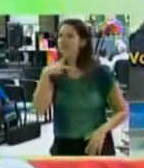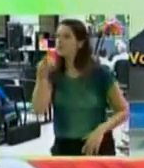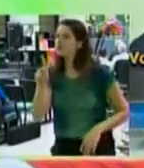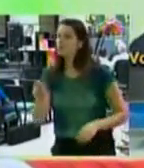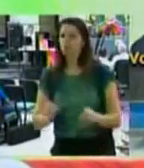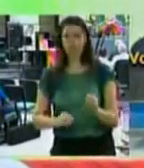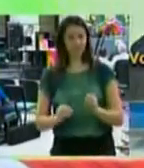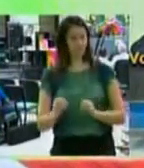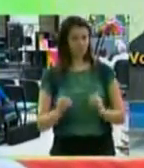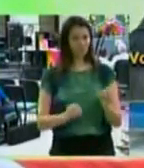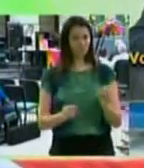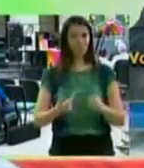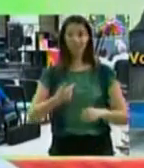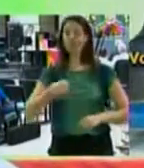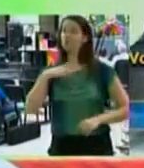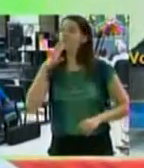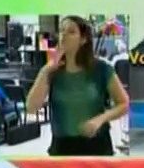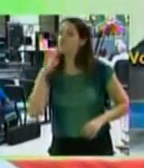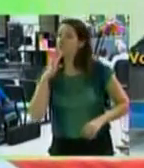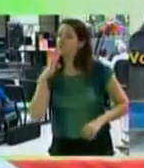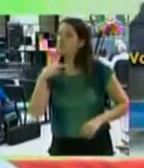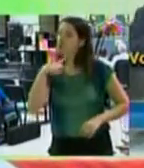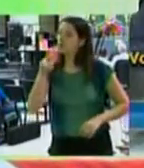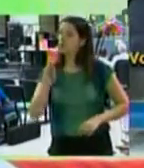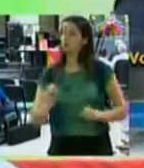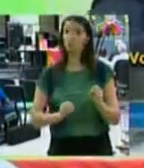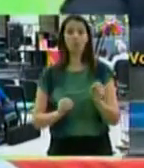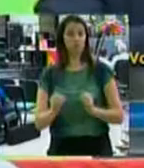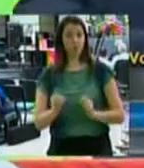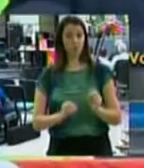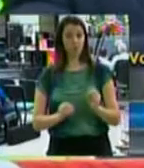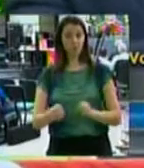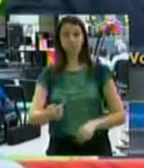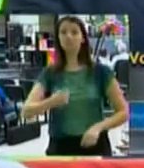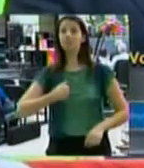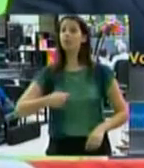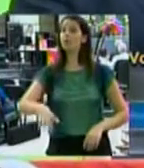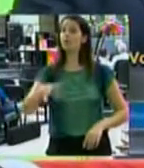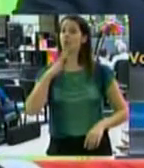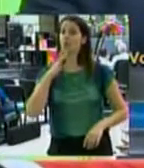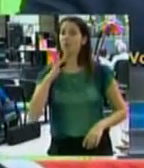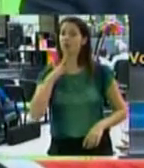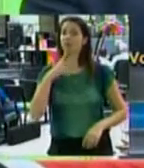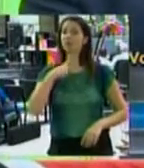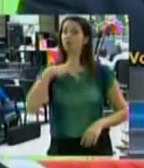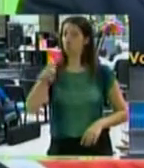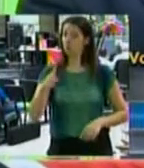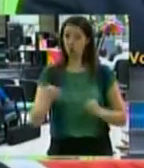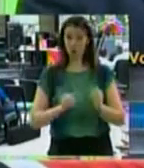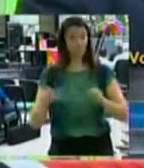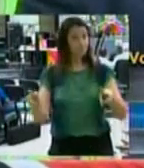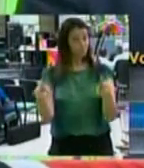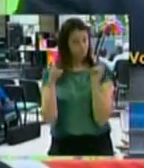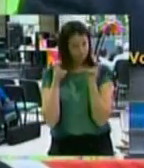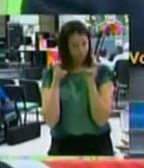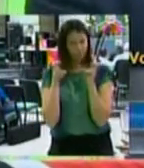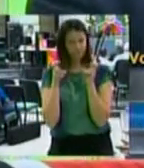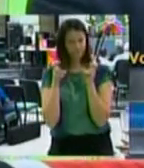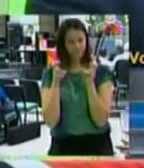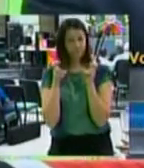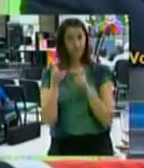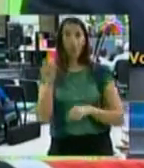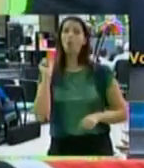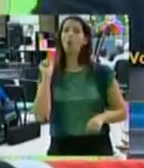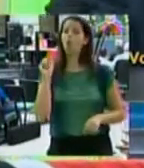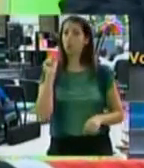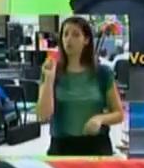obras. Eu conheço as tuas obras. Eu conheço as tuas obras. Perceberam, senhores? Isso